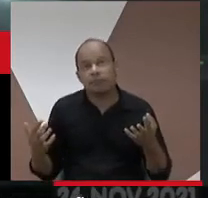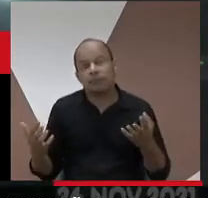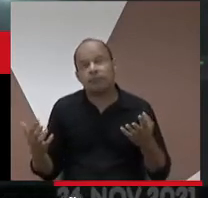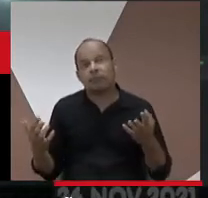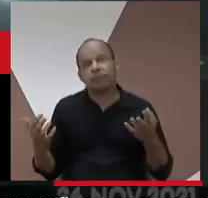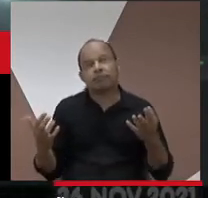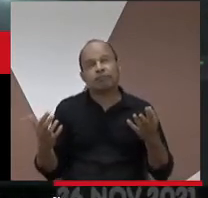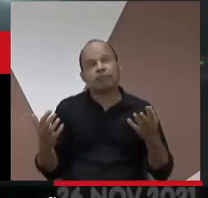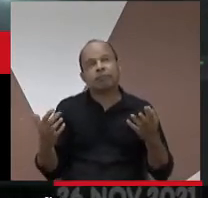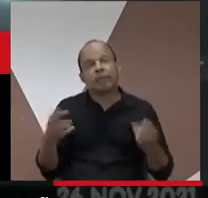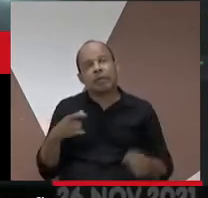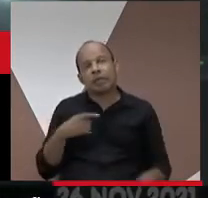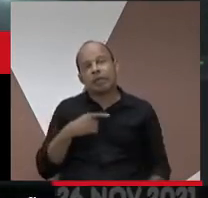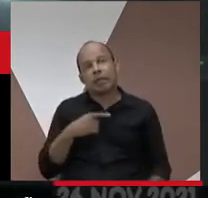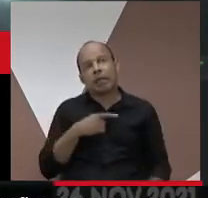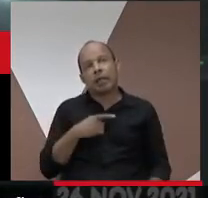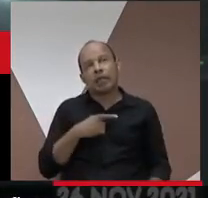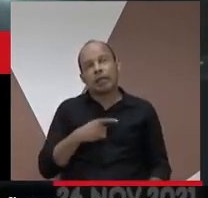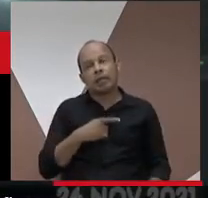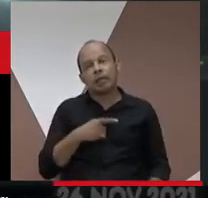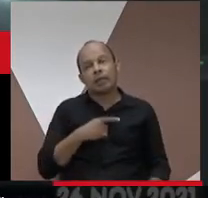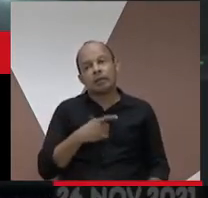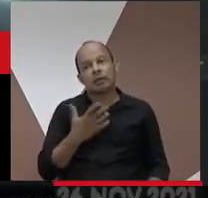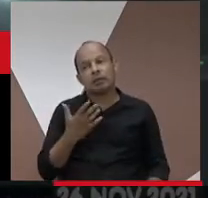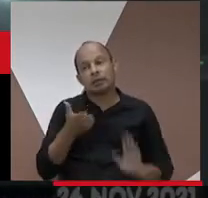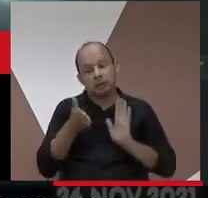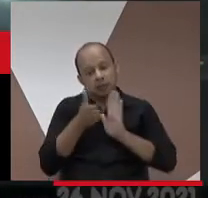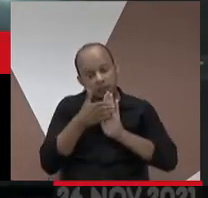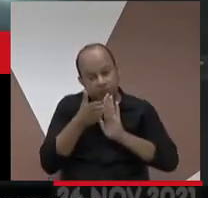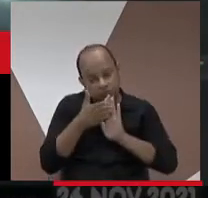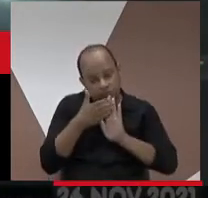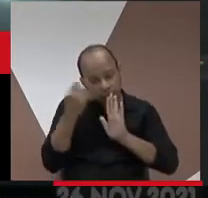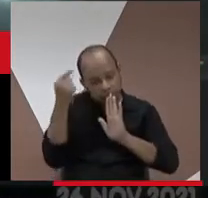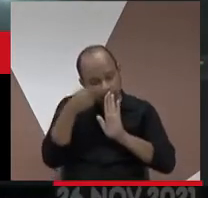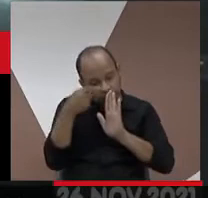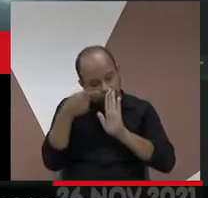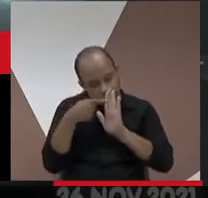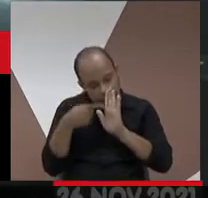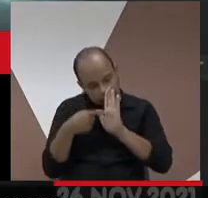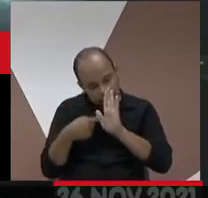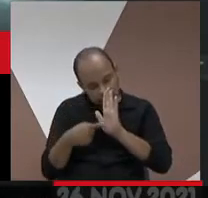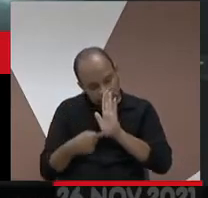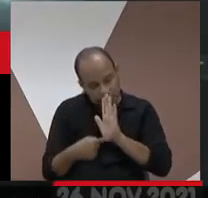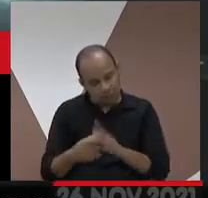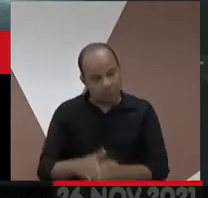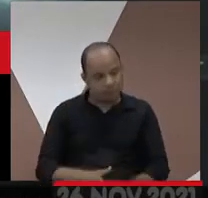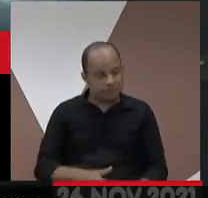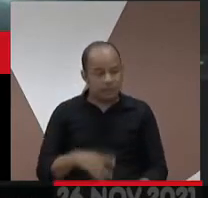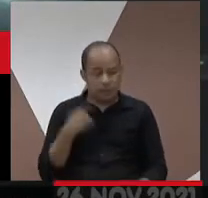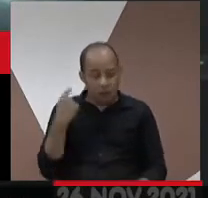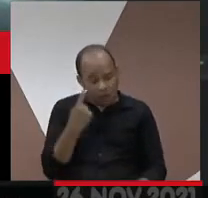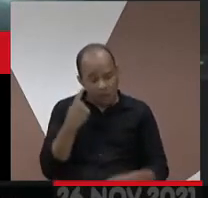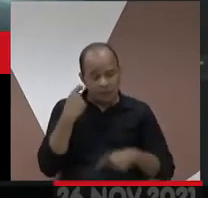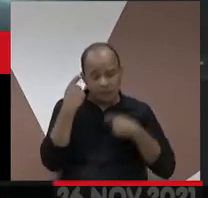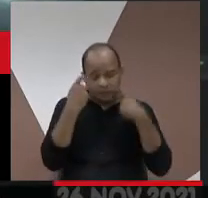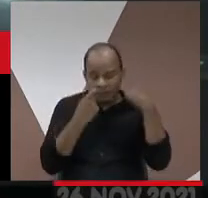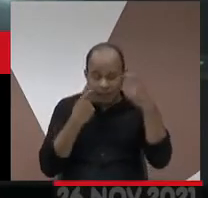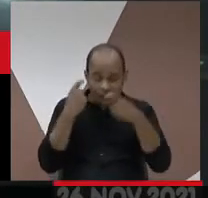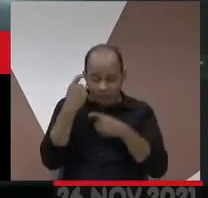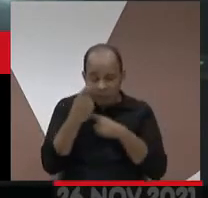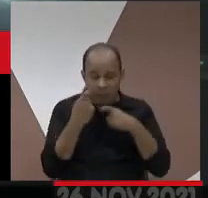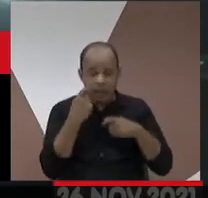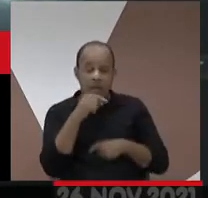os preceitos que supostamente e as preocupações que se colocam, essas